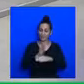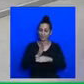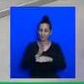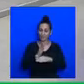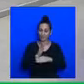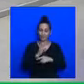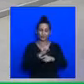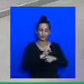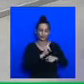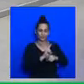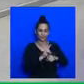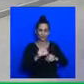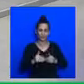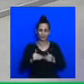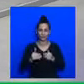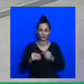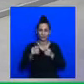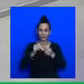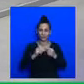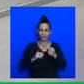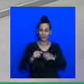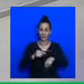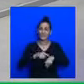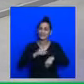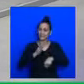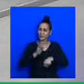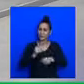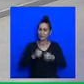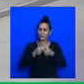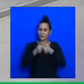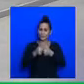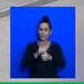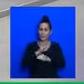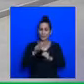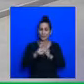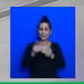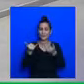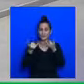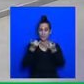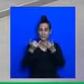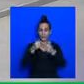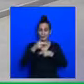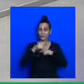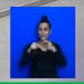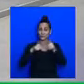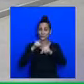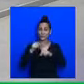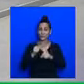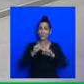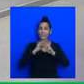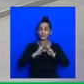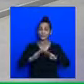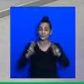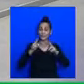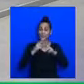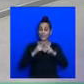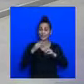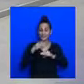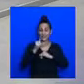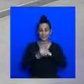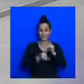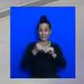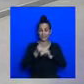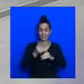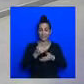confirmado pelos nossos auditores do Ministério da Economia. Daqui a pouco você pode conferir mais detalhes deste sorteio através do site oficial da Caixa na